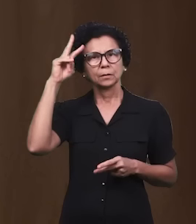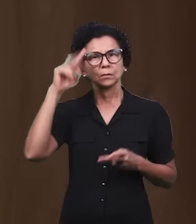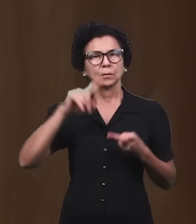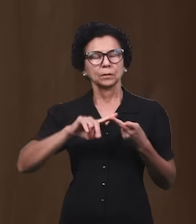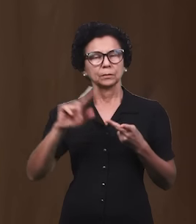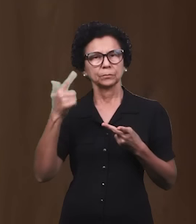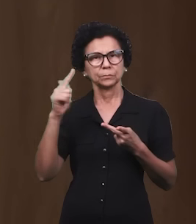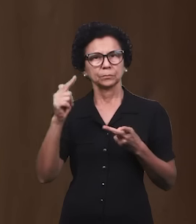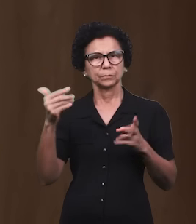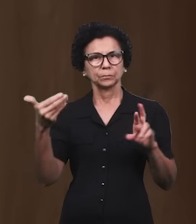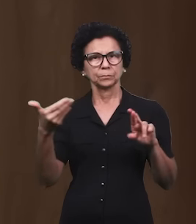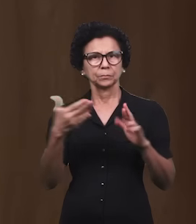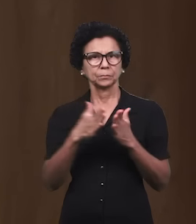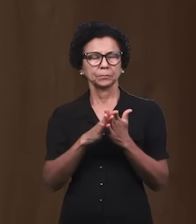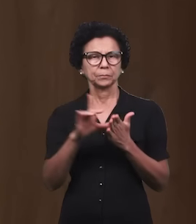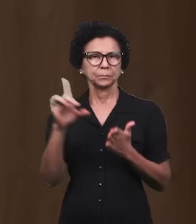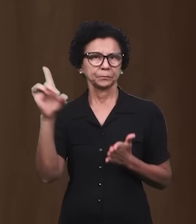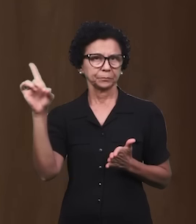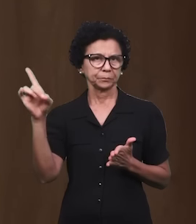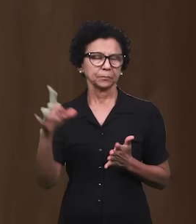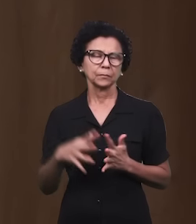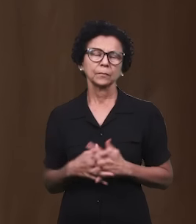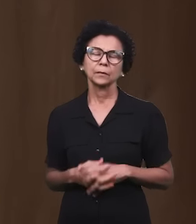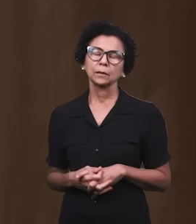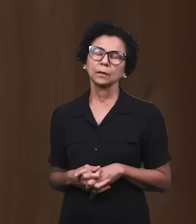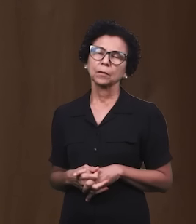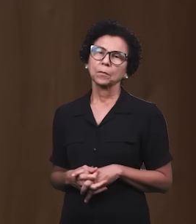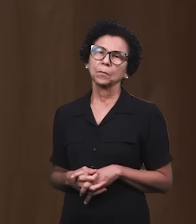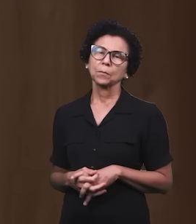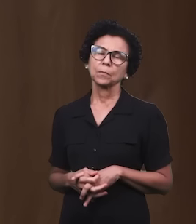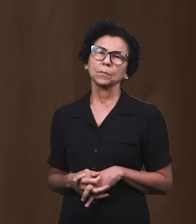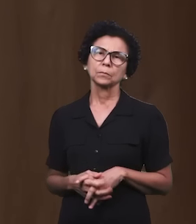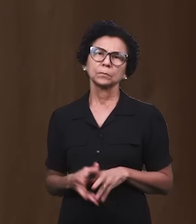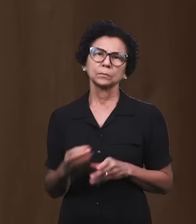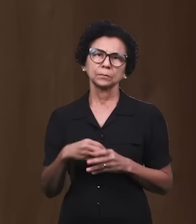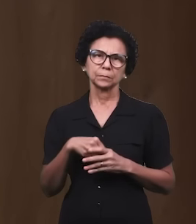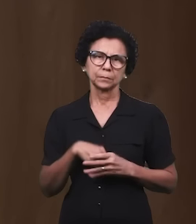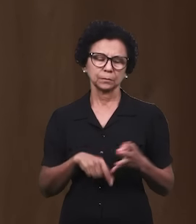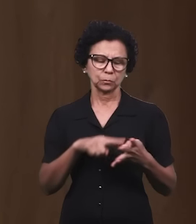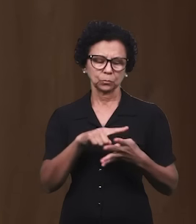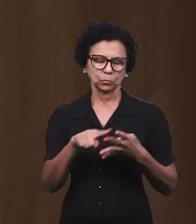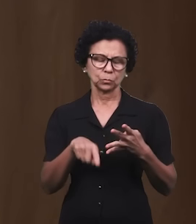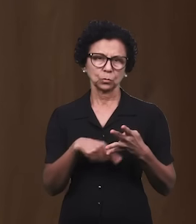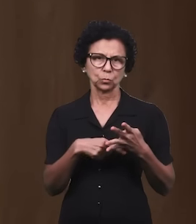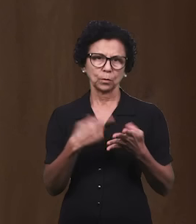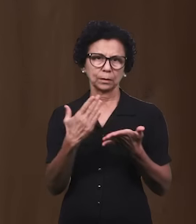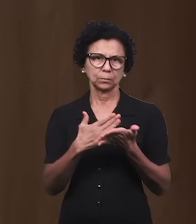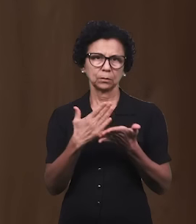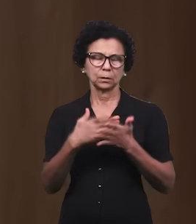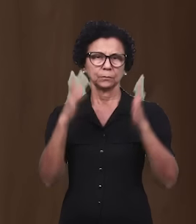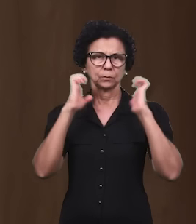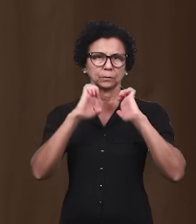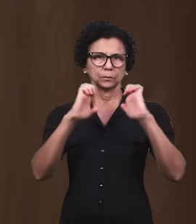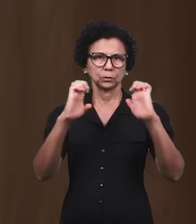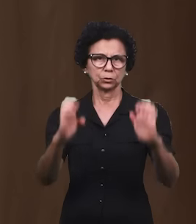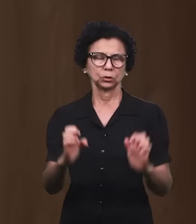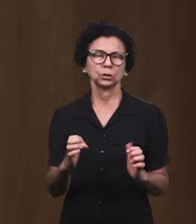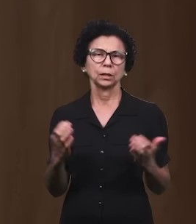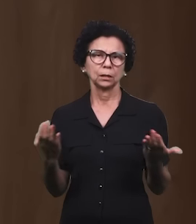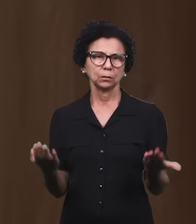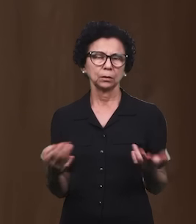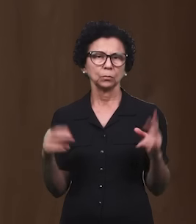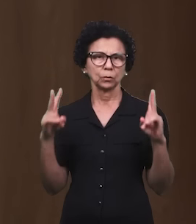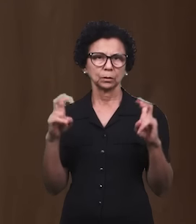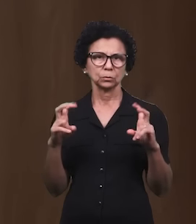e Geografia Bíblica. E nós estamos nos Evangelhos, falando do ministério do